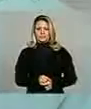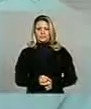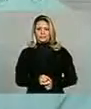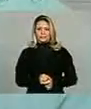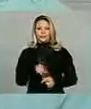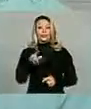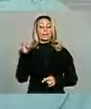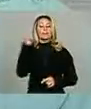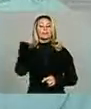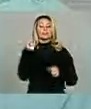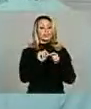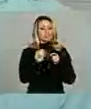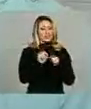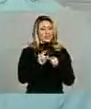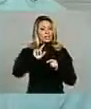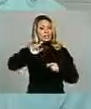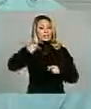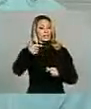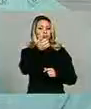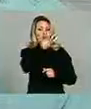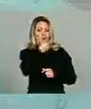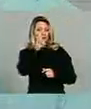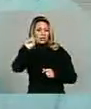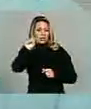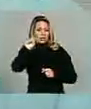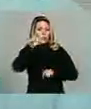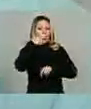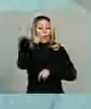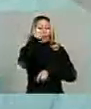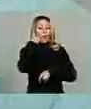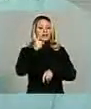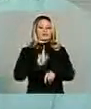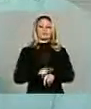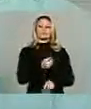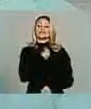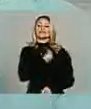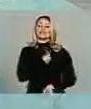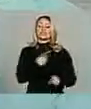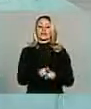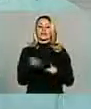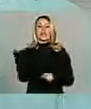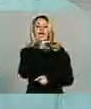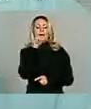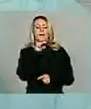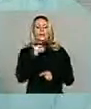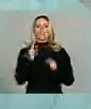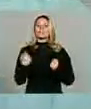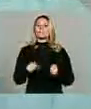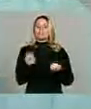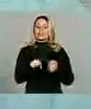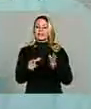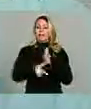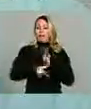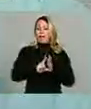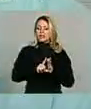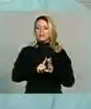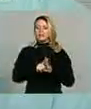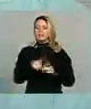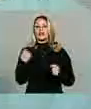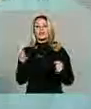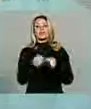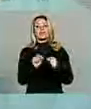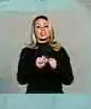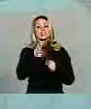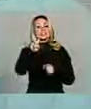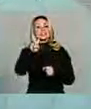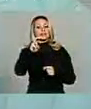O ideal é que você faça após 48 horas de vida e faça o mais precocemente possível. O que é o precocemente? A gente orienta que seja feito de 5